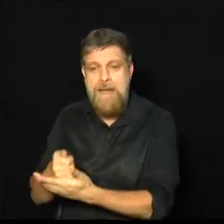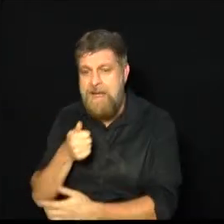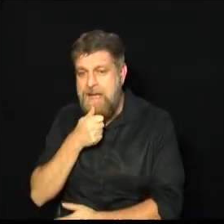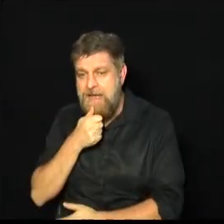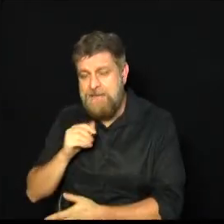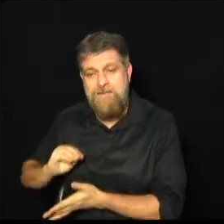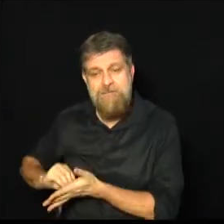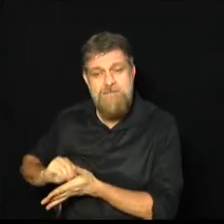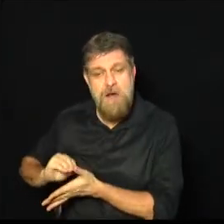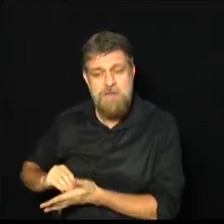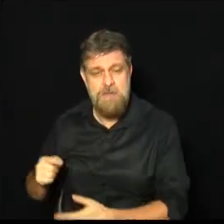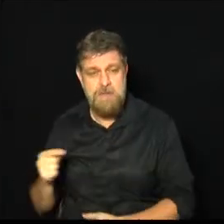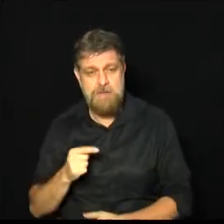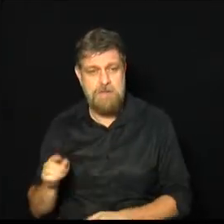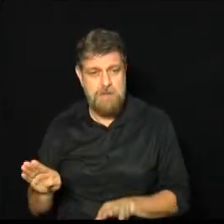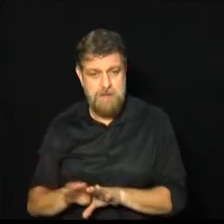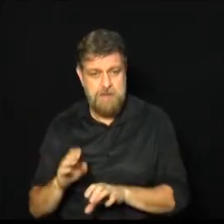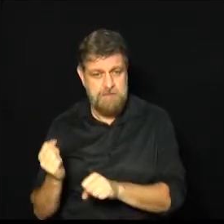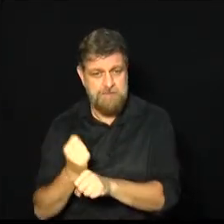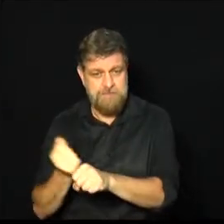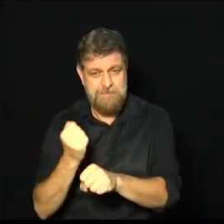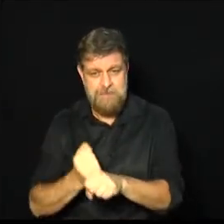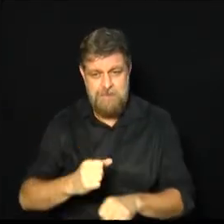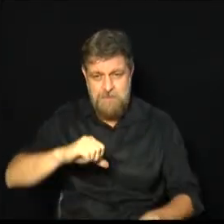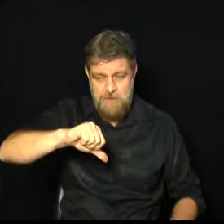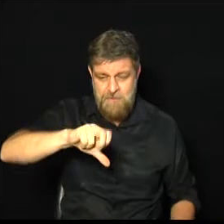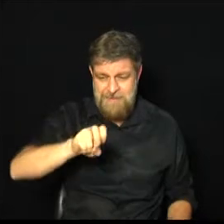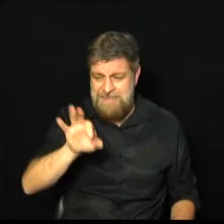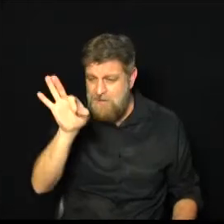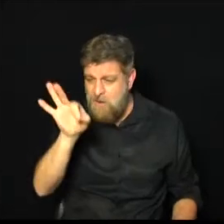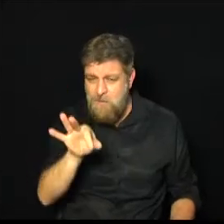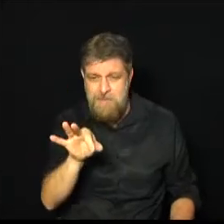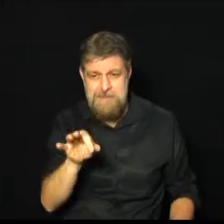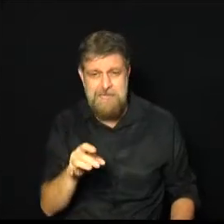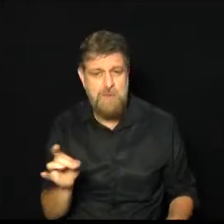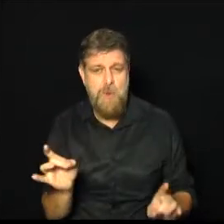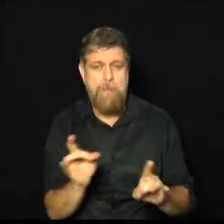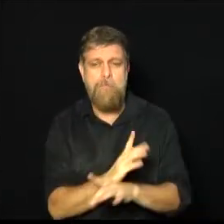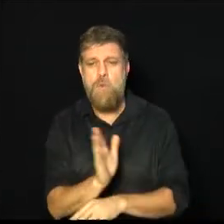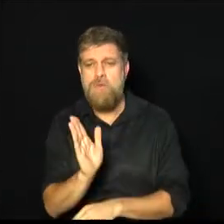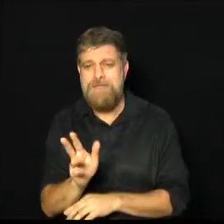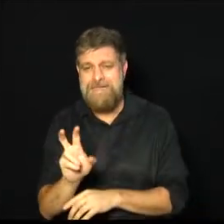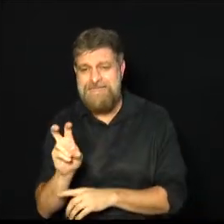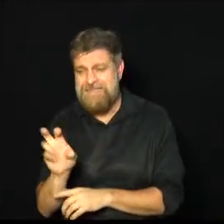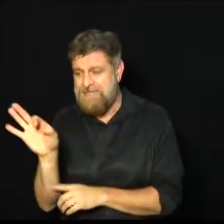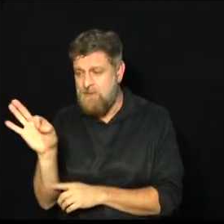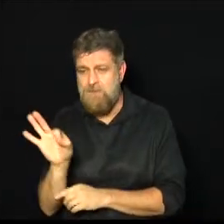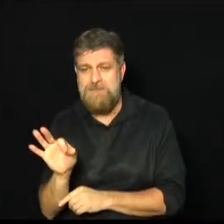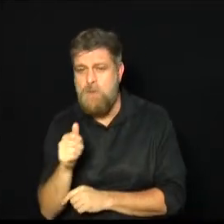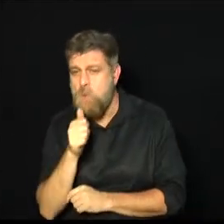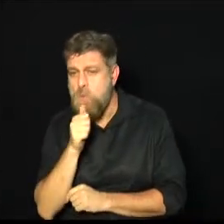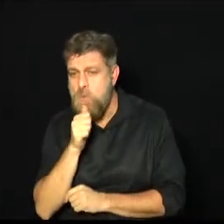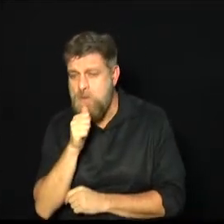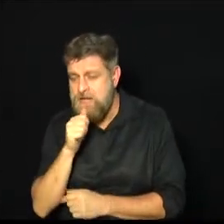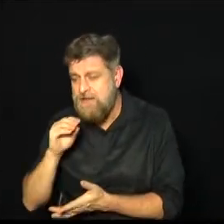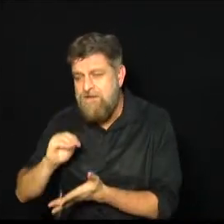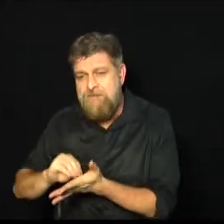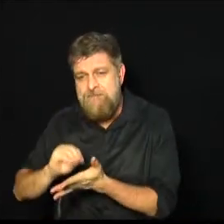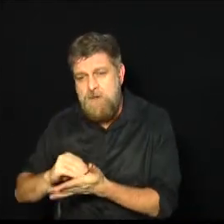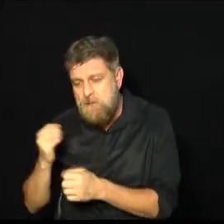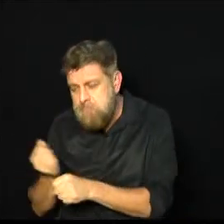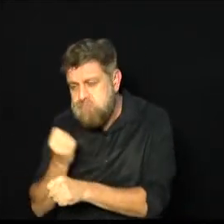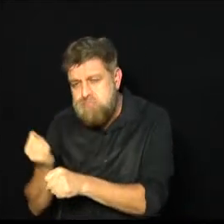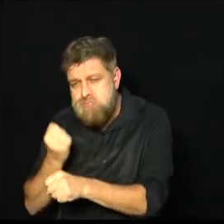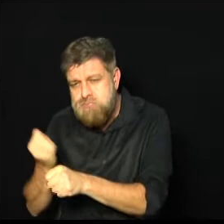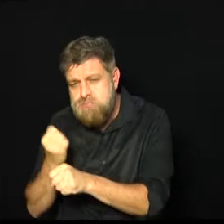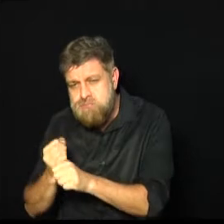E a realização física hoje está em torno de 95%. Nós temos 5% de fases ainda por concluir, que eu